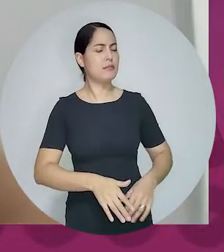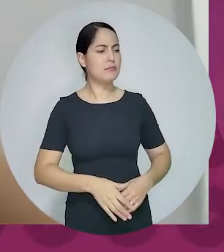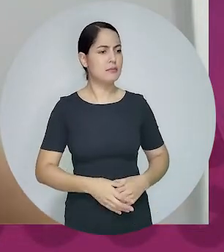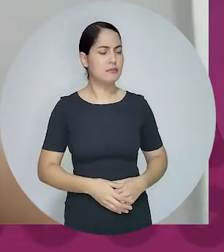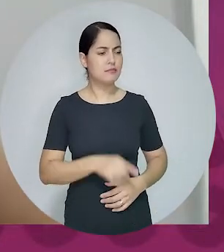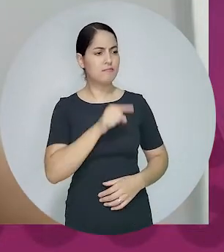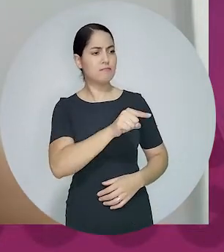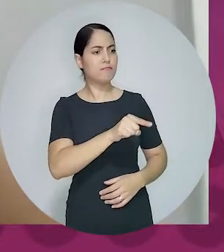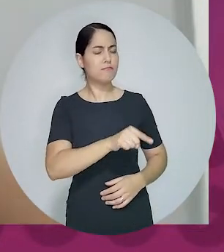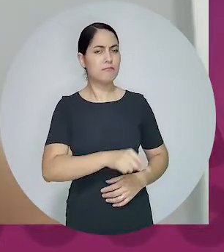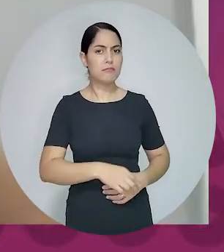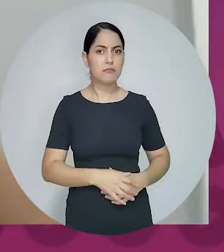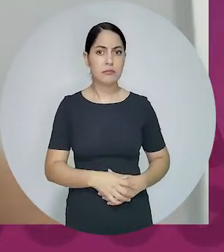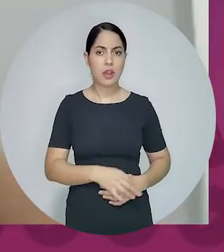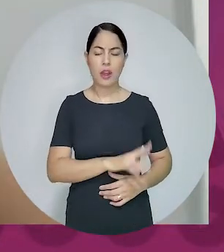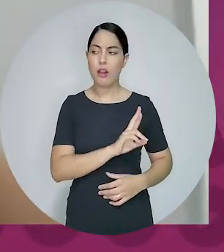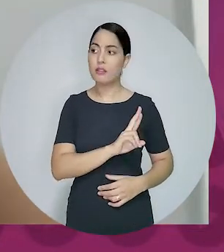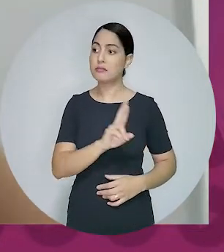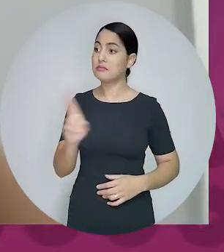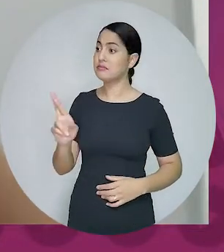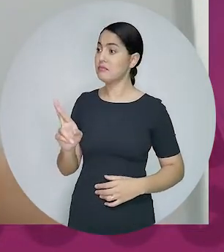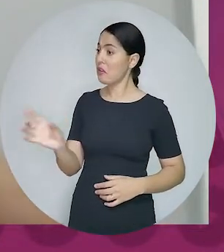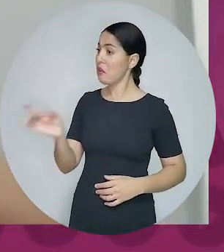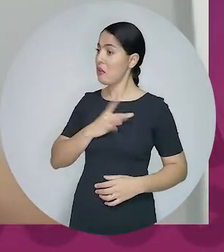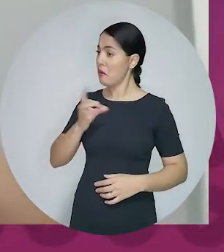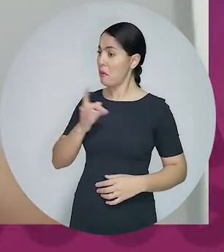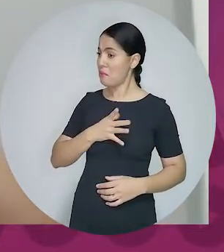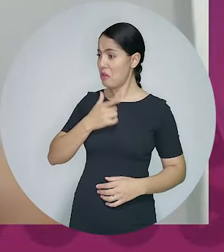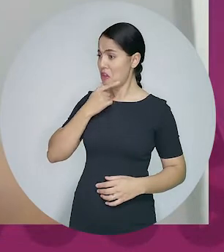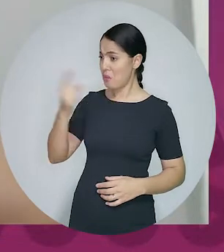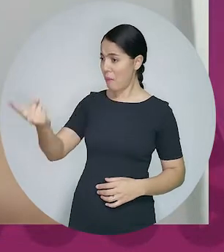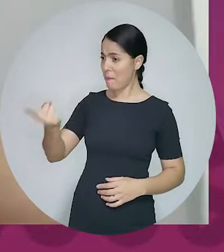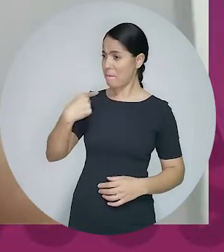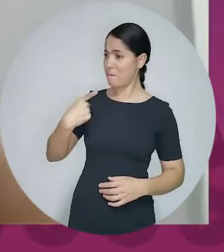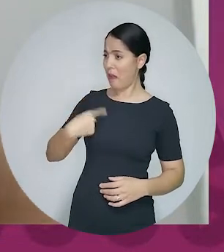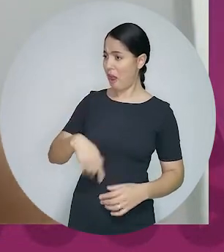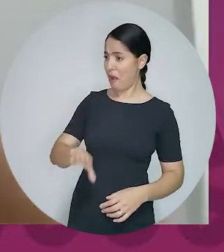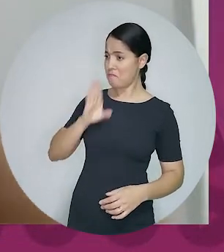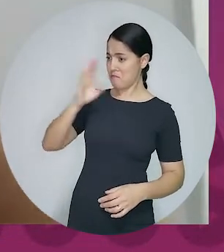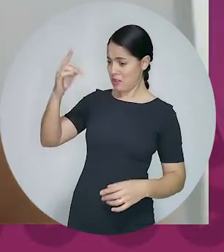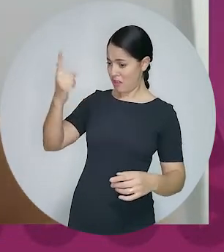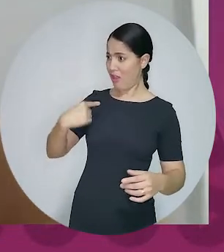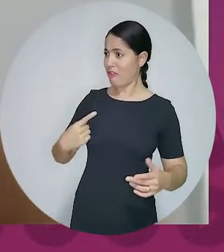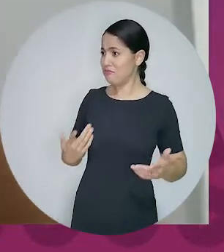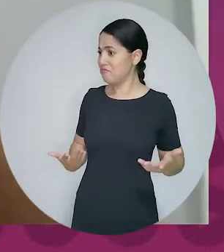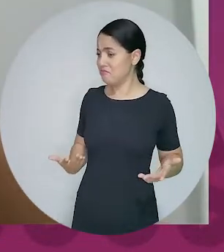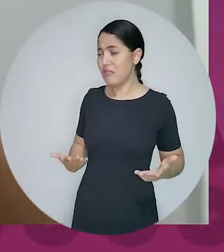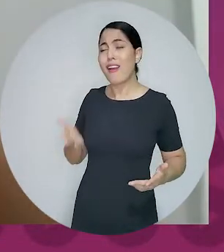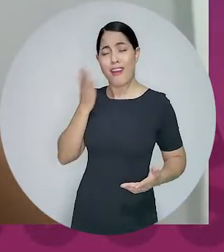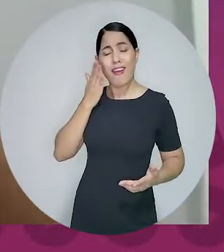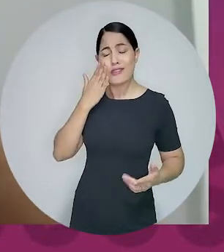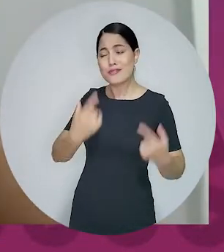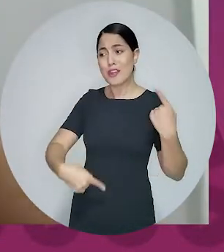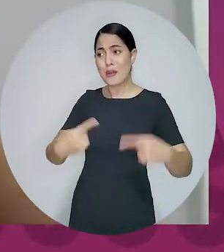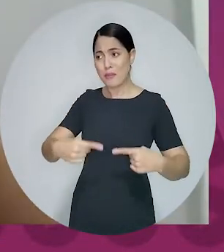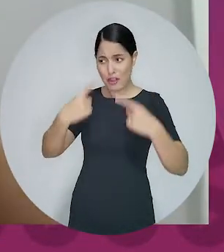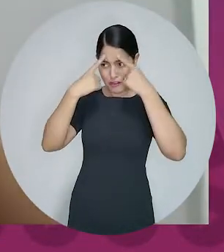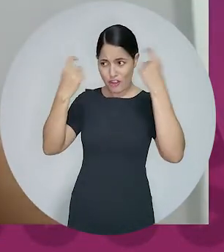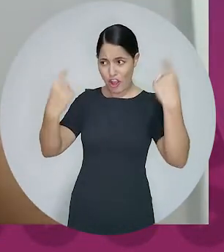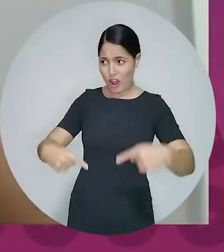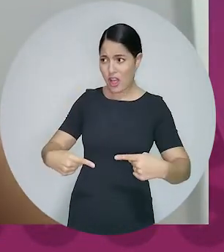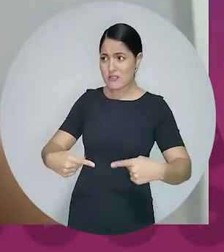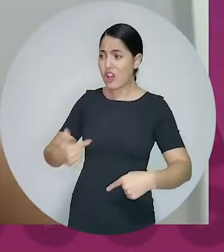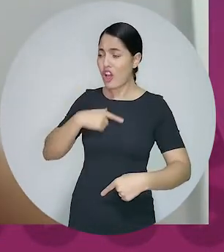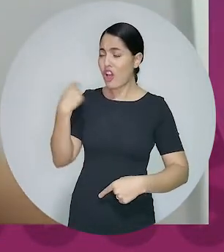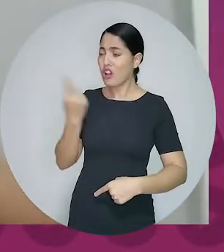fica quietinha aí. A resposta dela: não tenho medo de macho me mandando calar a boca, não. Sei dos objetivos da